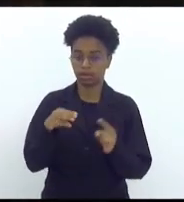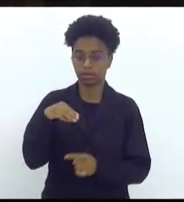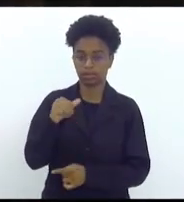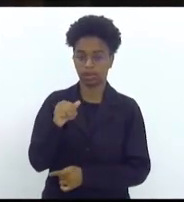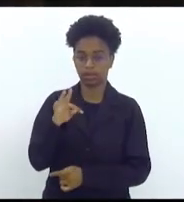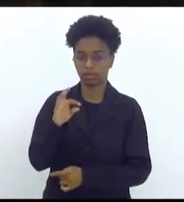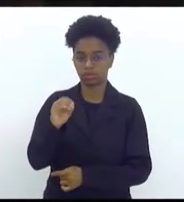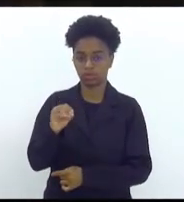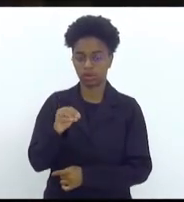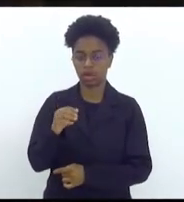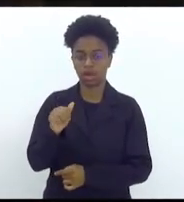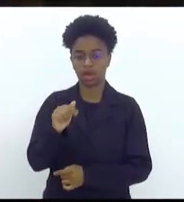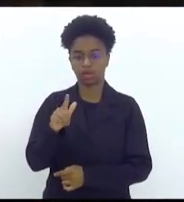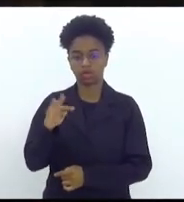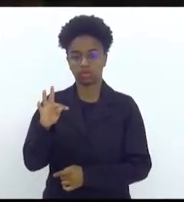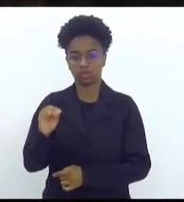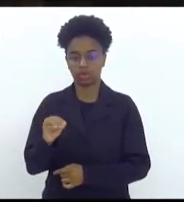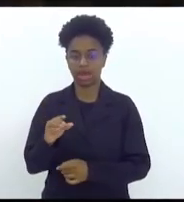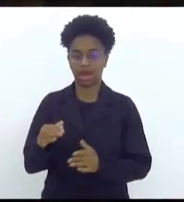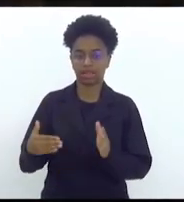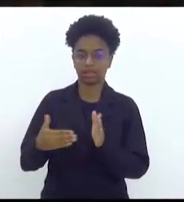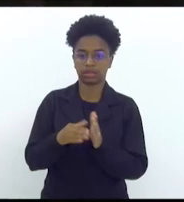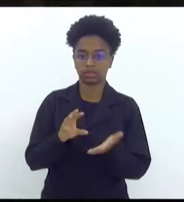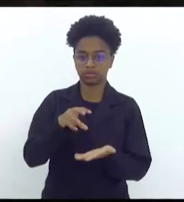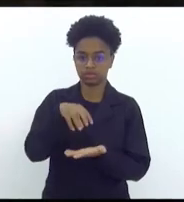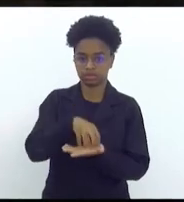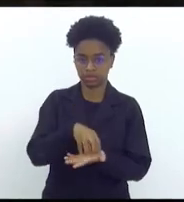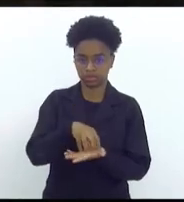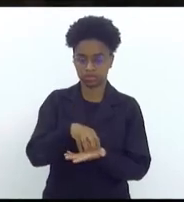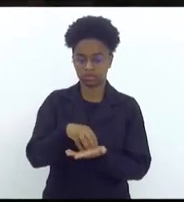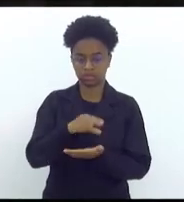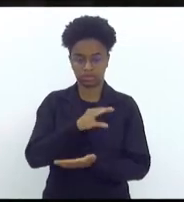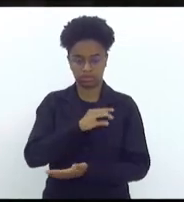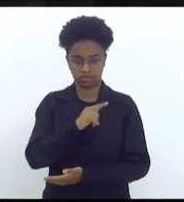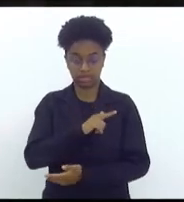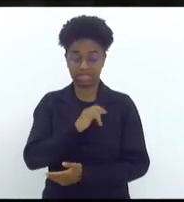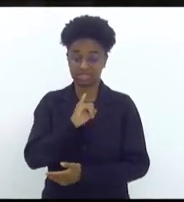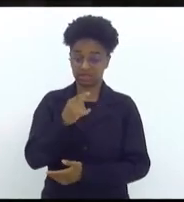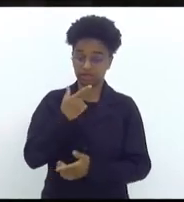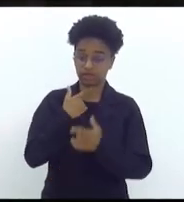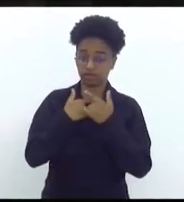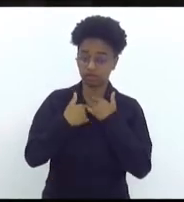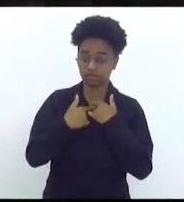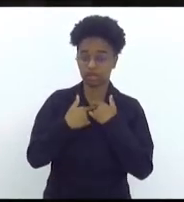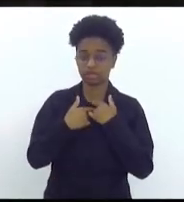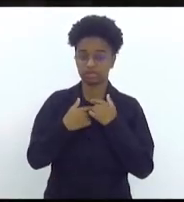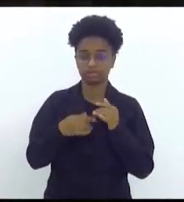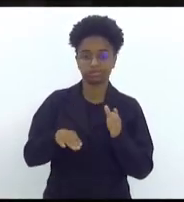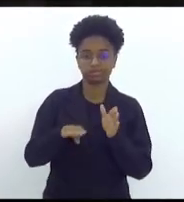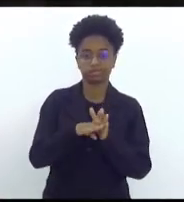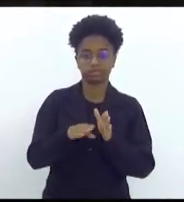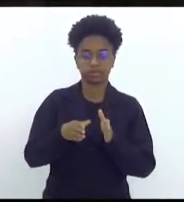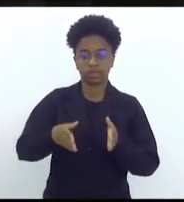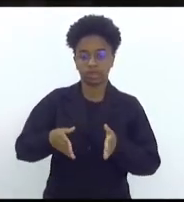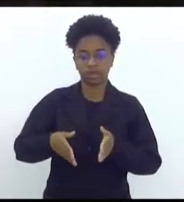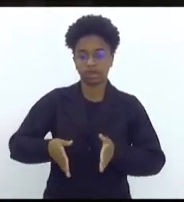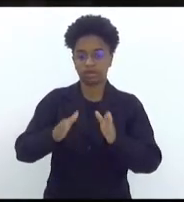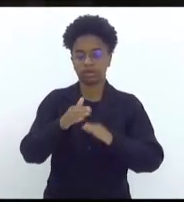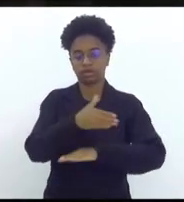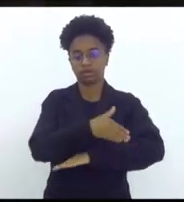vai em direção ao centro de Campo Grande e se quiser vir para Avenida Brasil Rio Estado do Mendanha